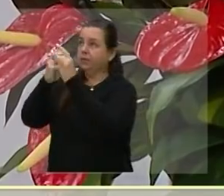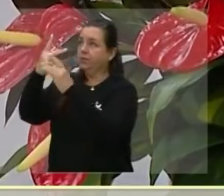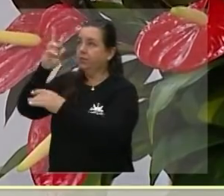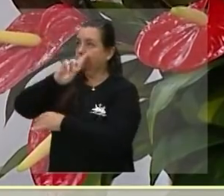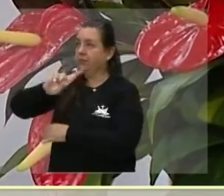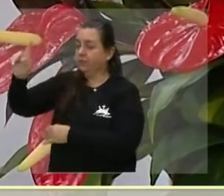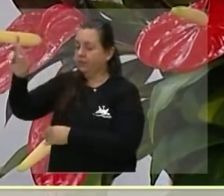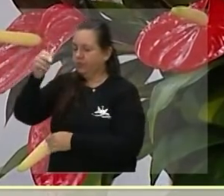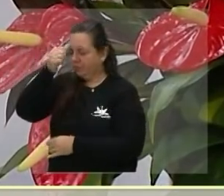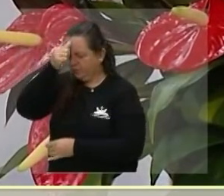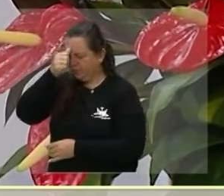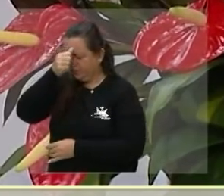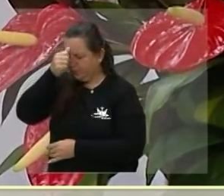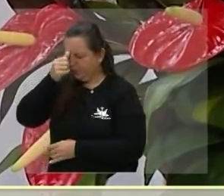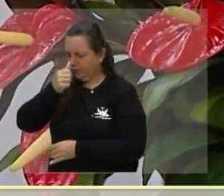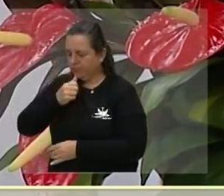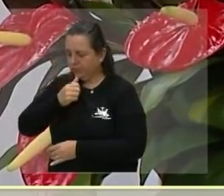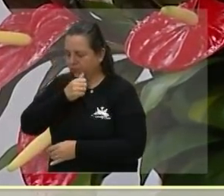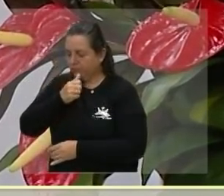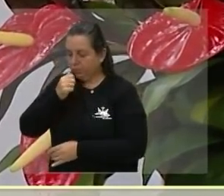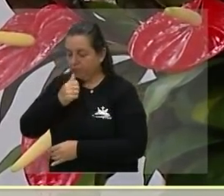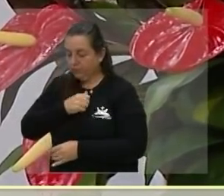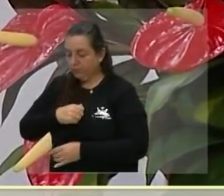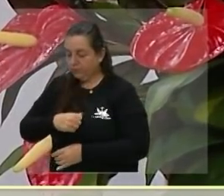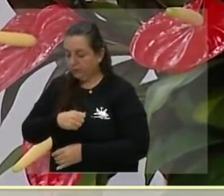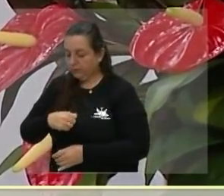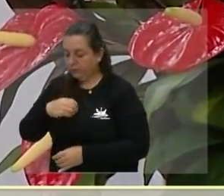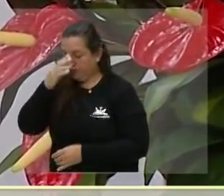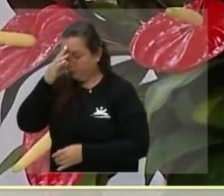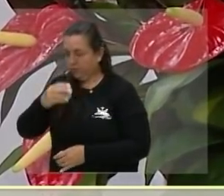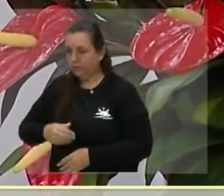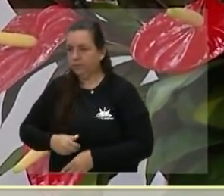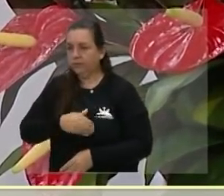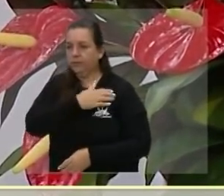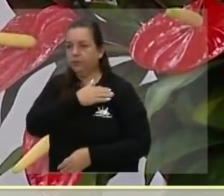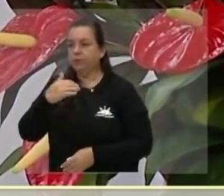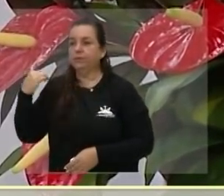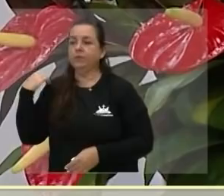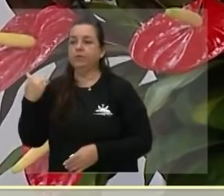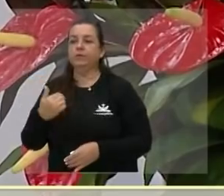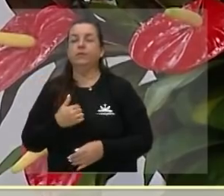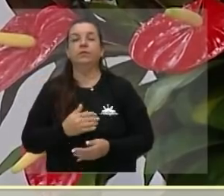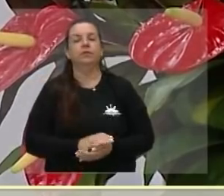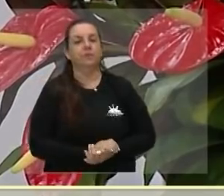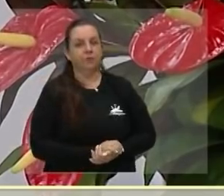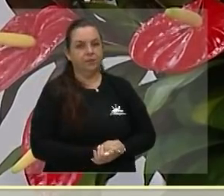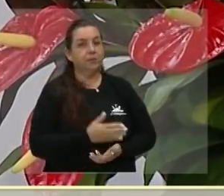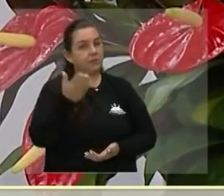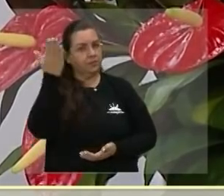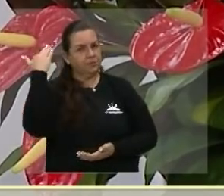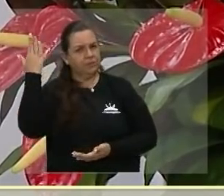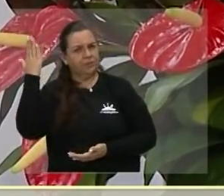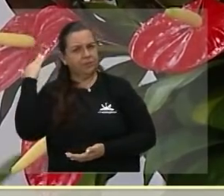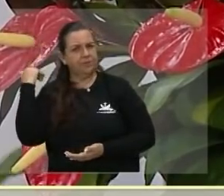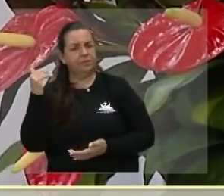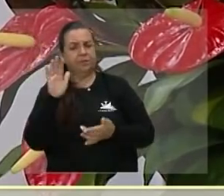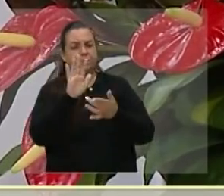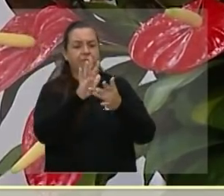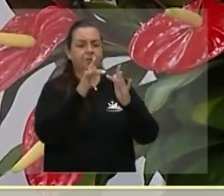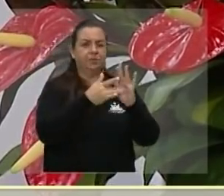glória a vós senhor naquele tempo jesus ergueu os olhos ao céu existe